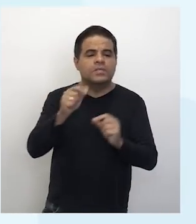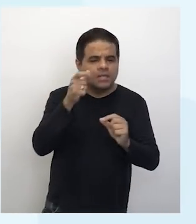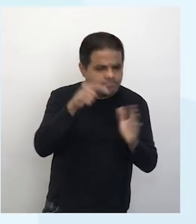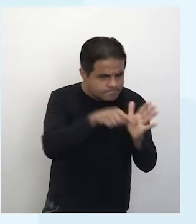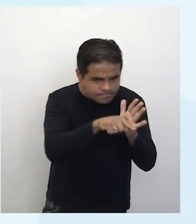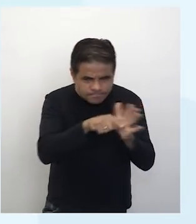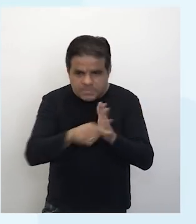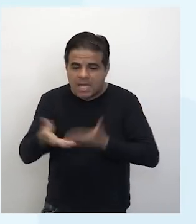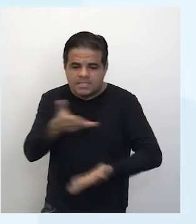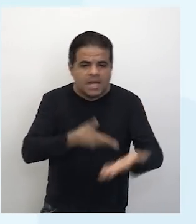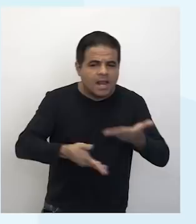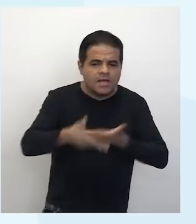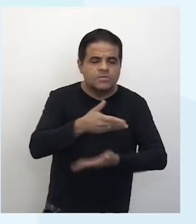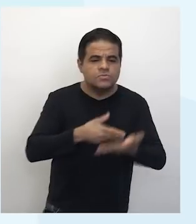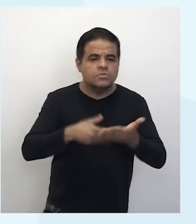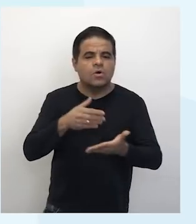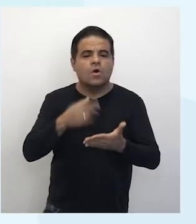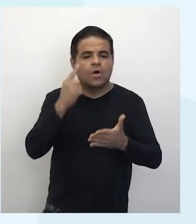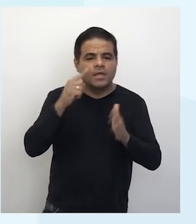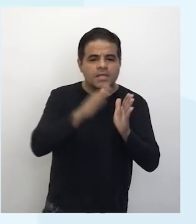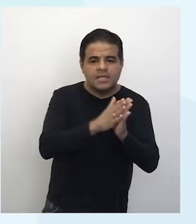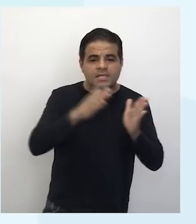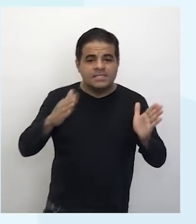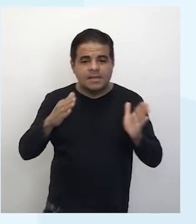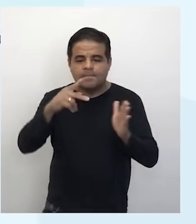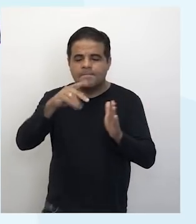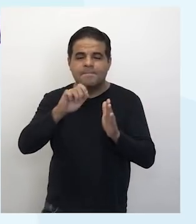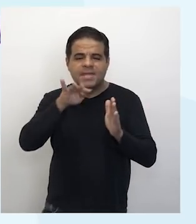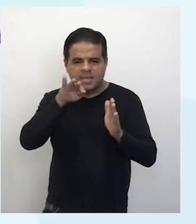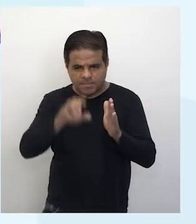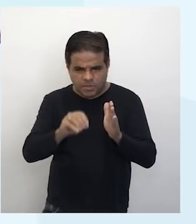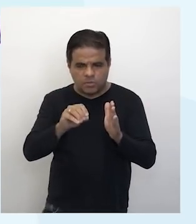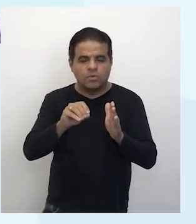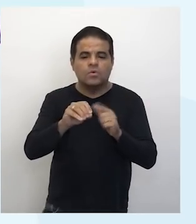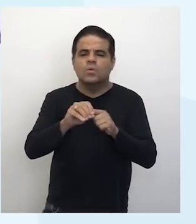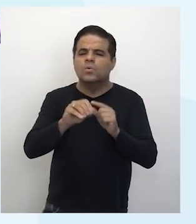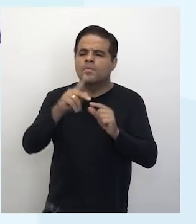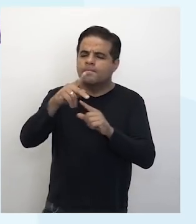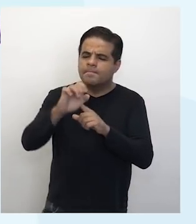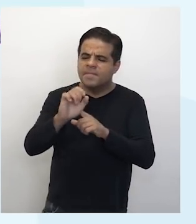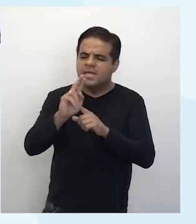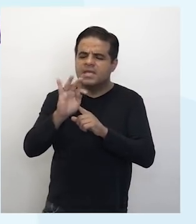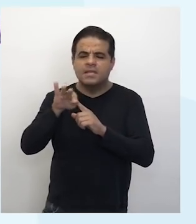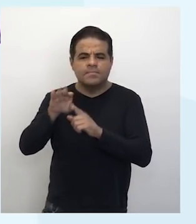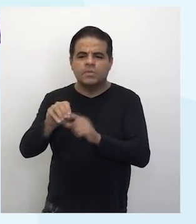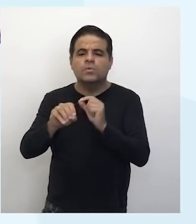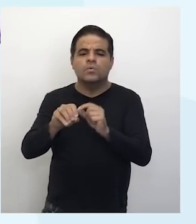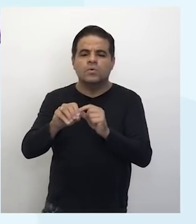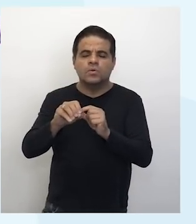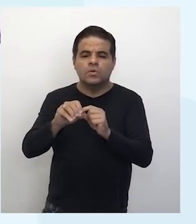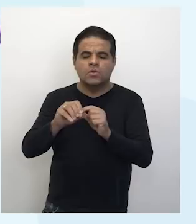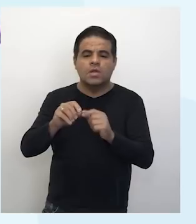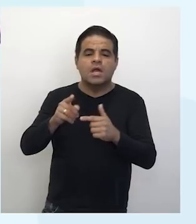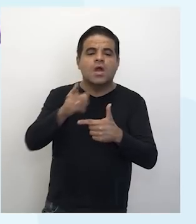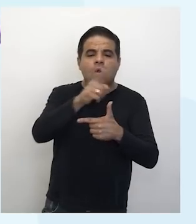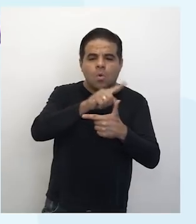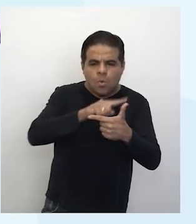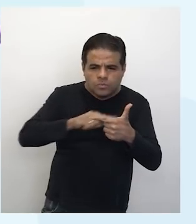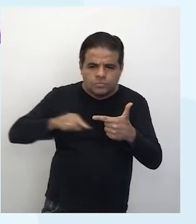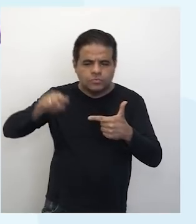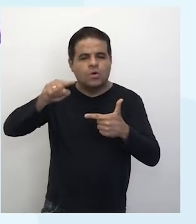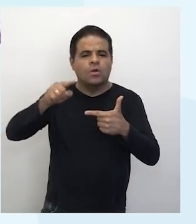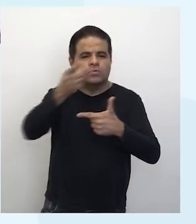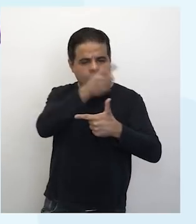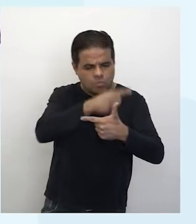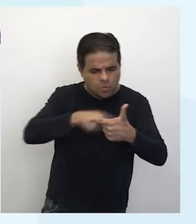investigar as relações entre as medidas do perímetro. O que é o perímetro? É o contorno da figura,